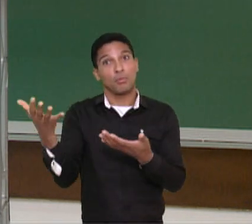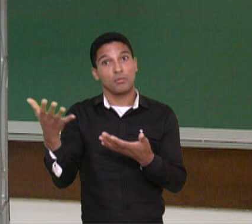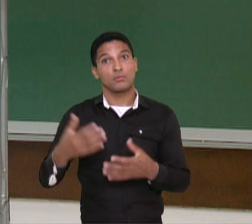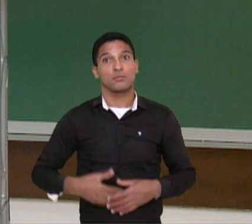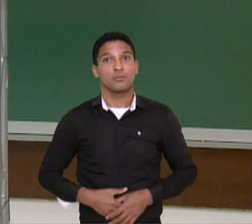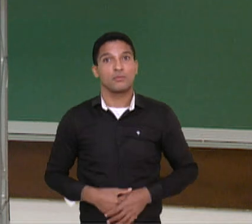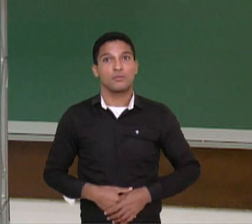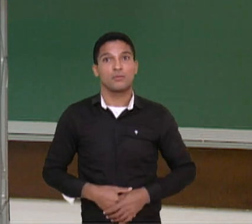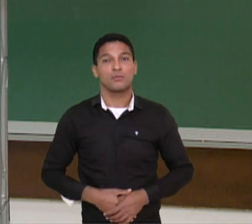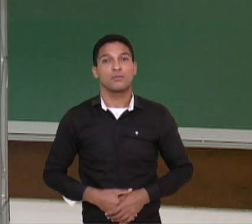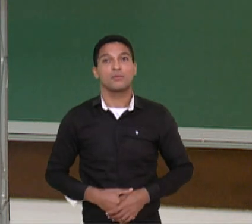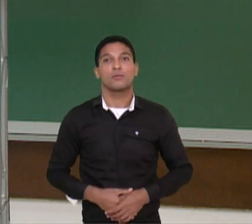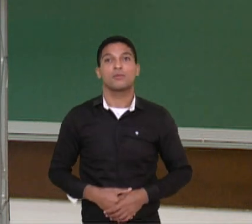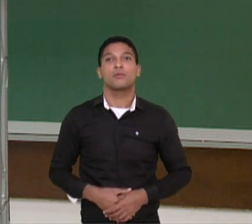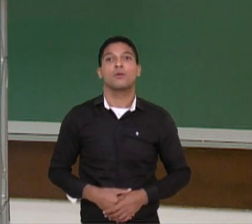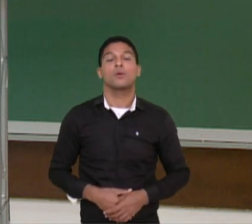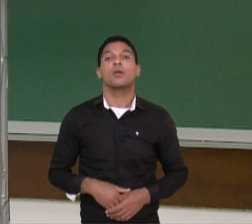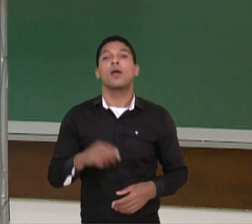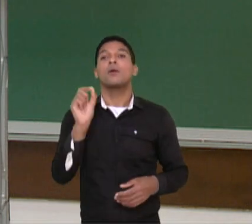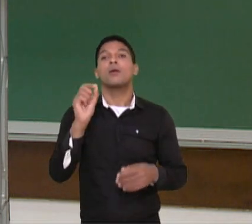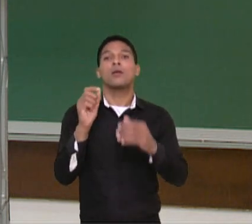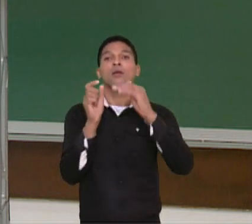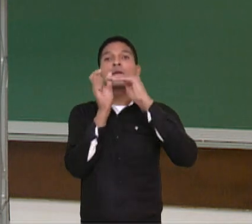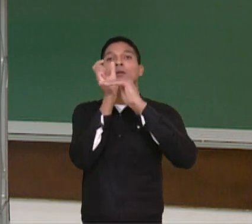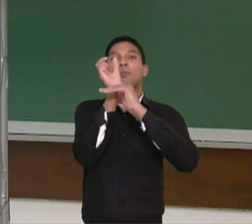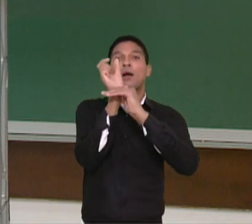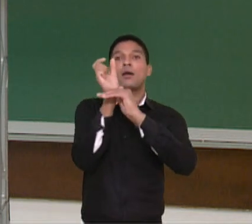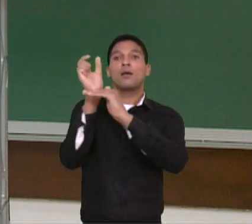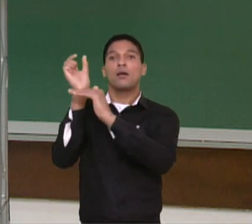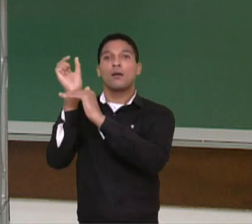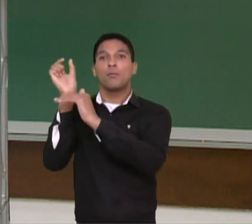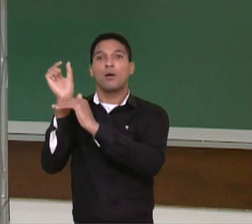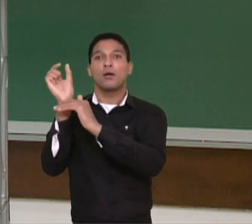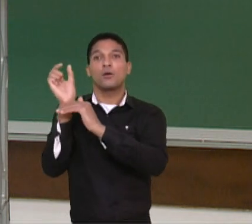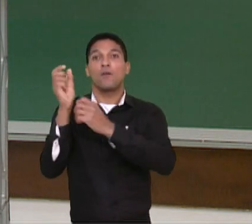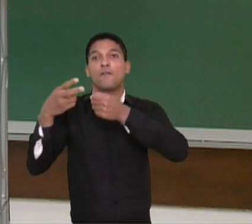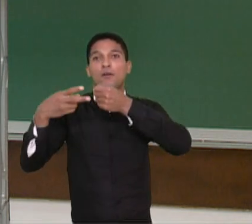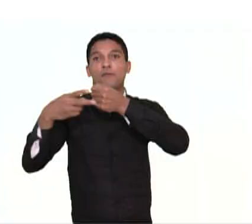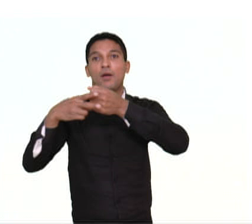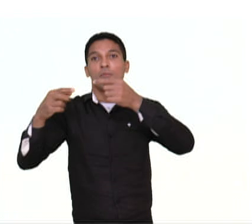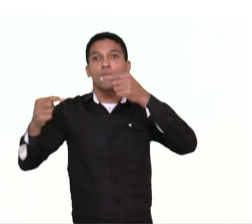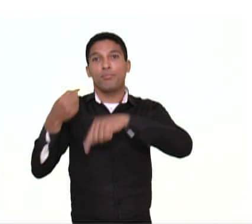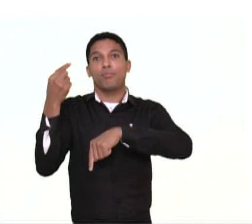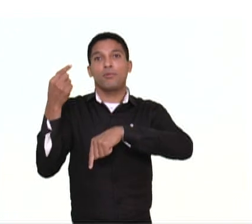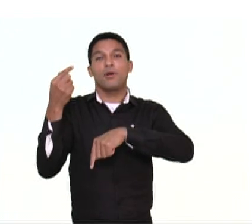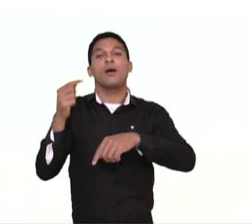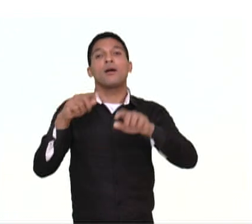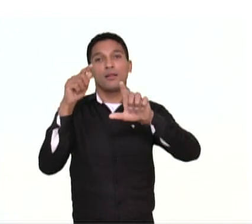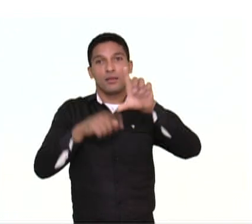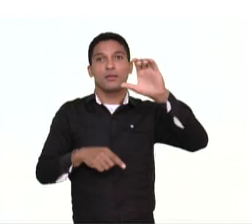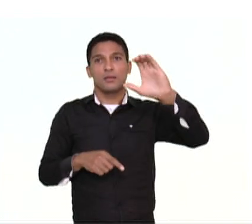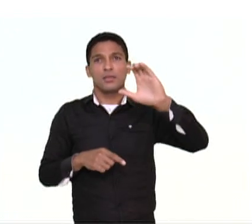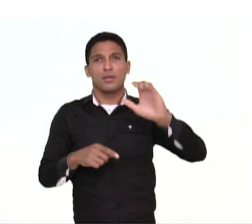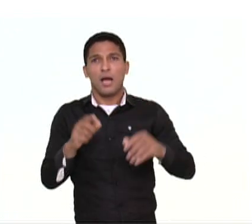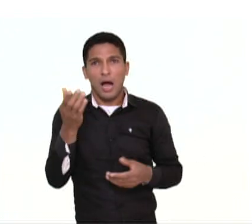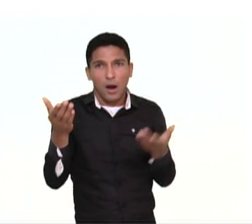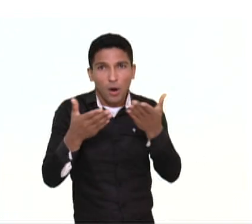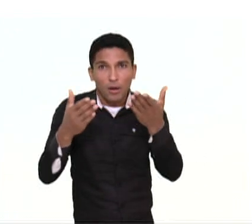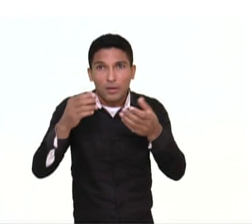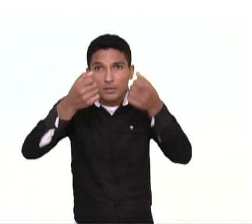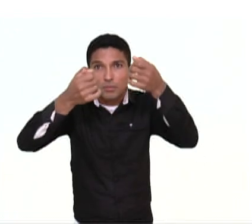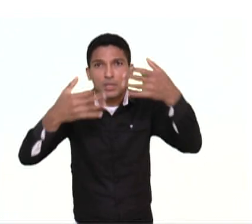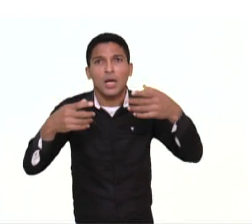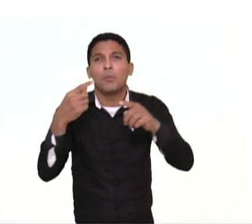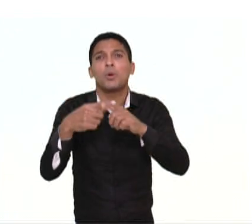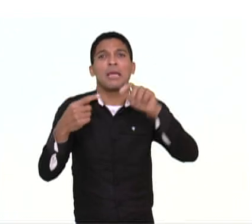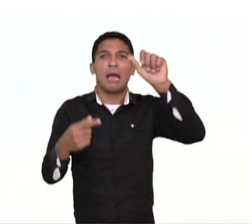Qual alternativa apresenta um problema de concordância? É uma só. Vamos ver, galera? a letra C. Vamos tentar entender um pouquinho por que